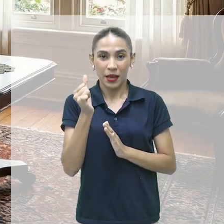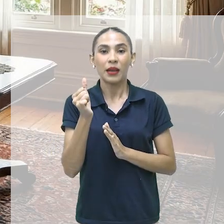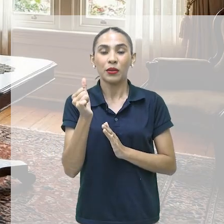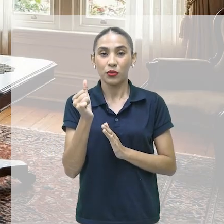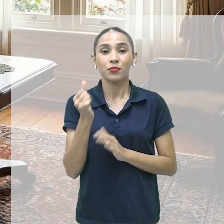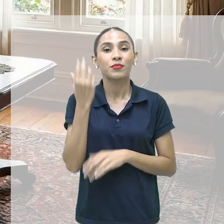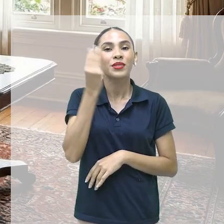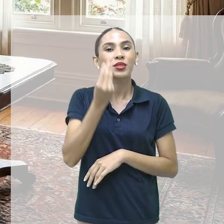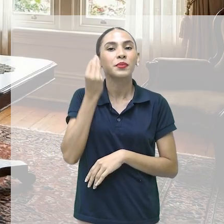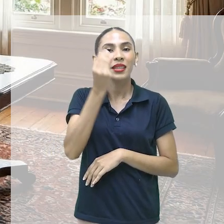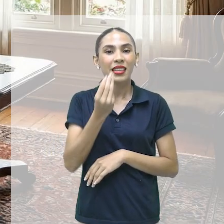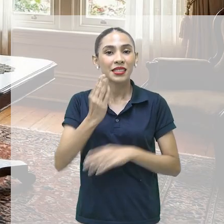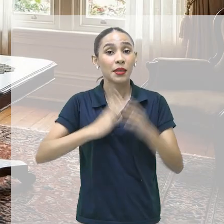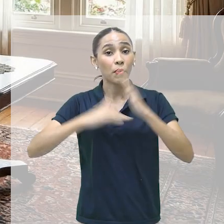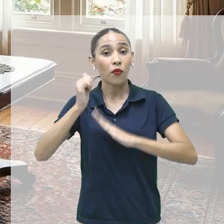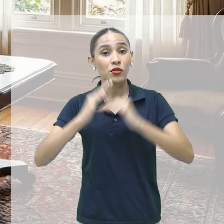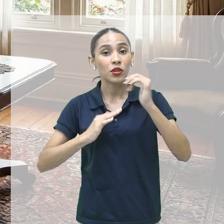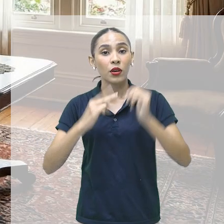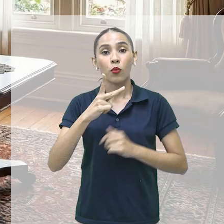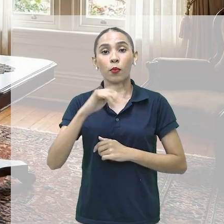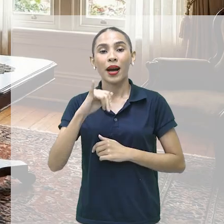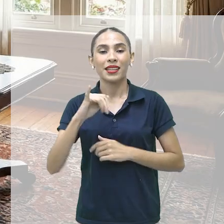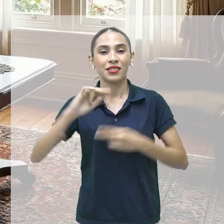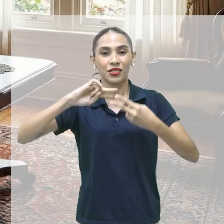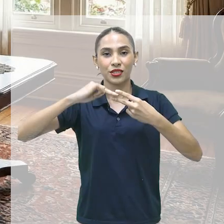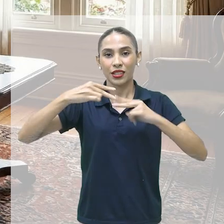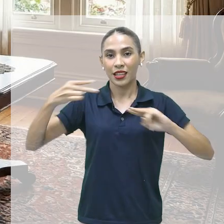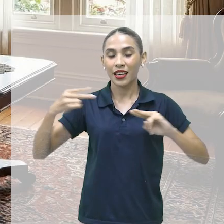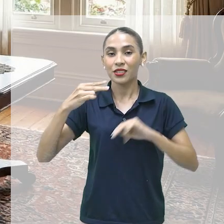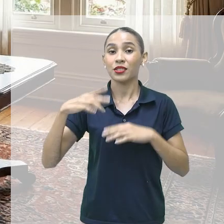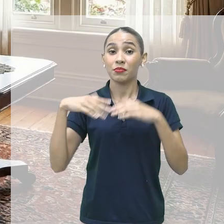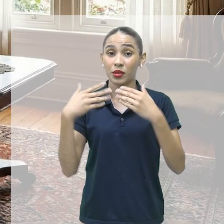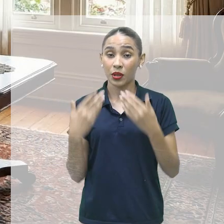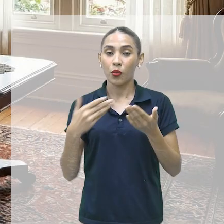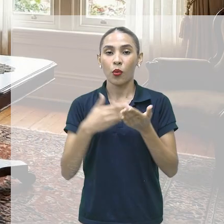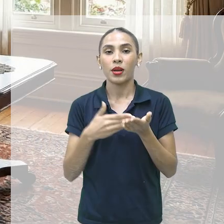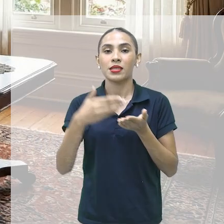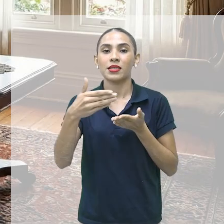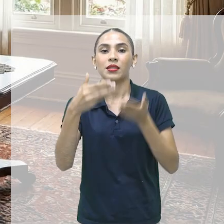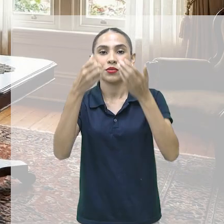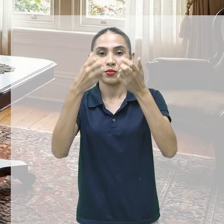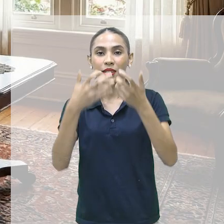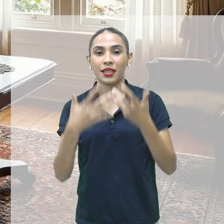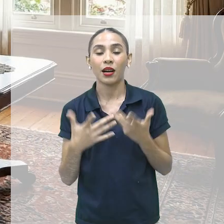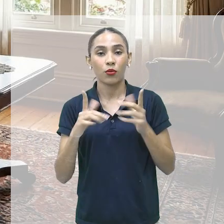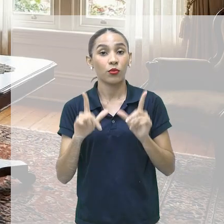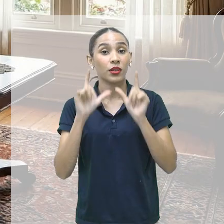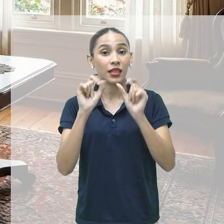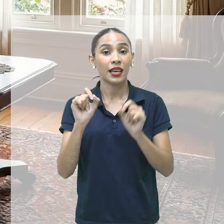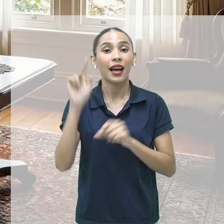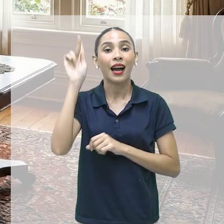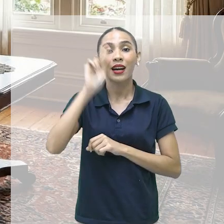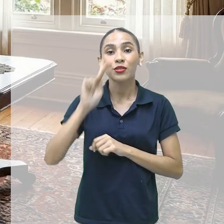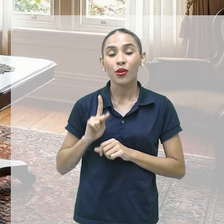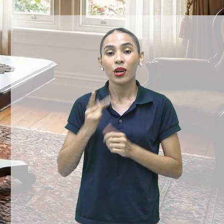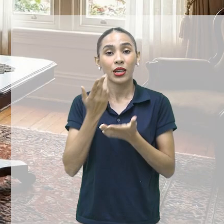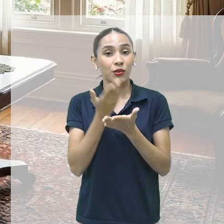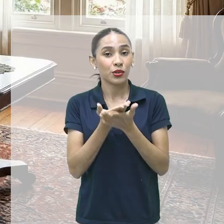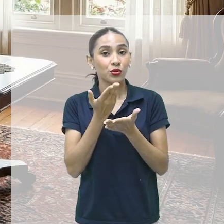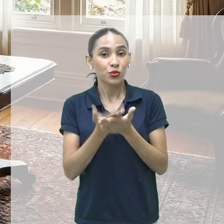que é considerado o pai da genética, né? Então, vamos falar um pouco sobre a história, né? E os estudos que